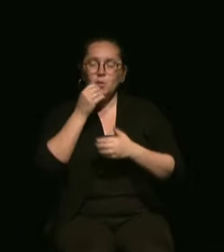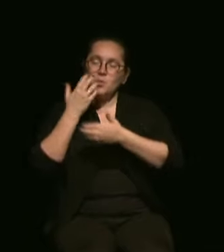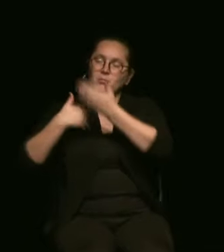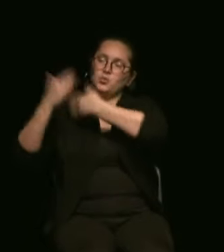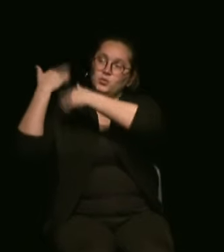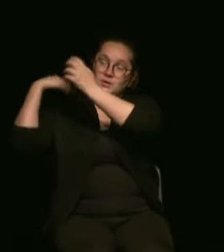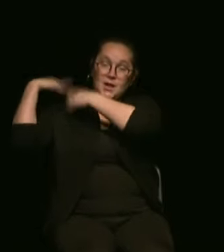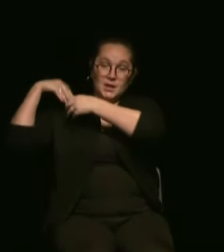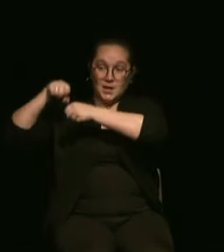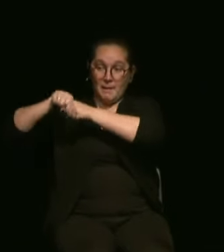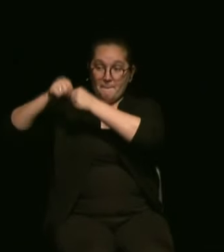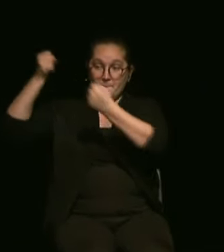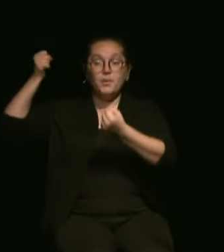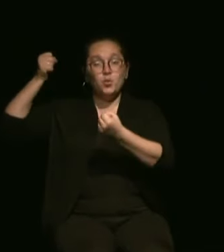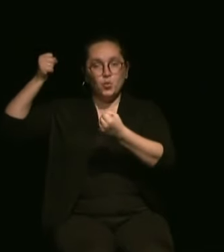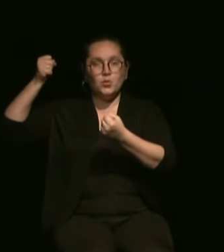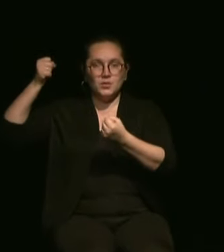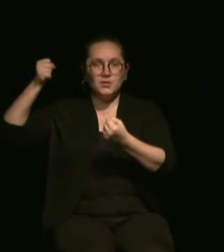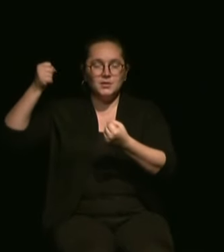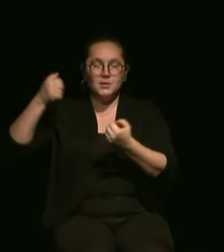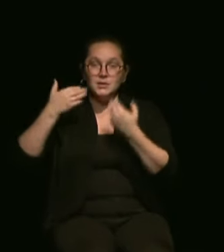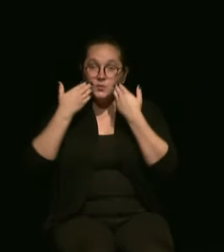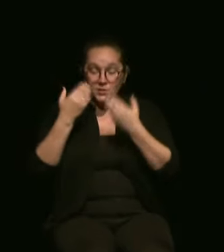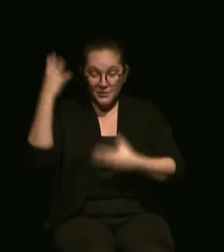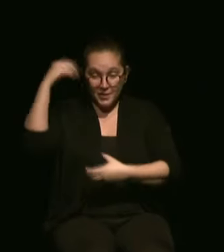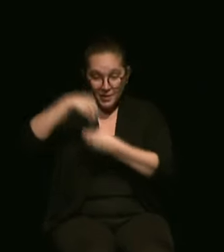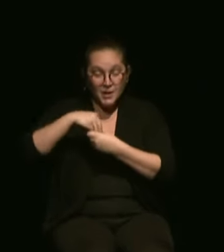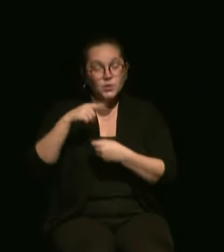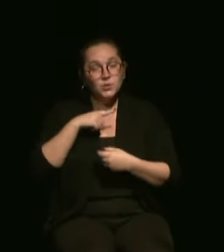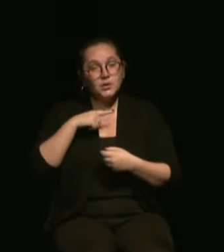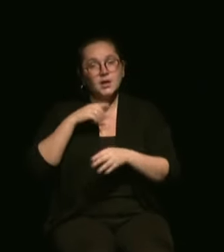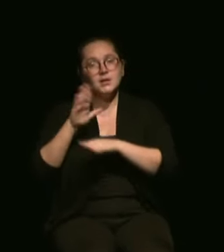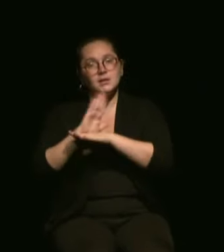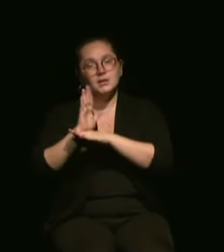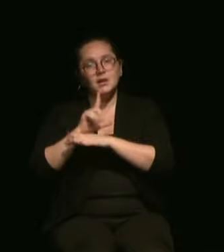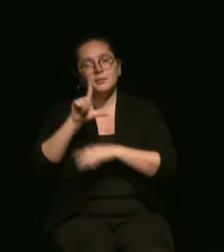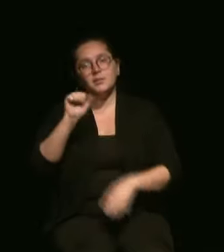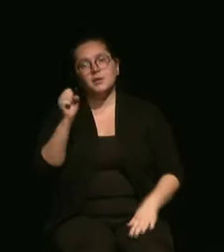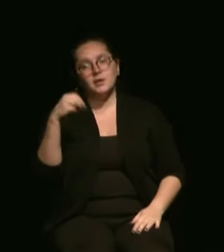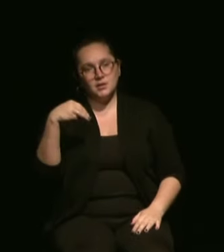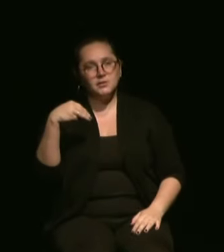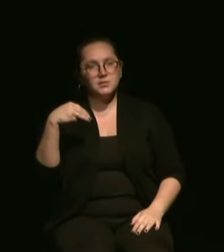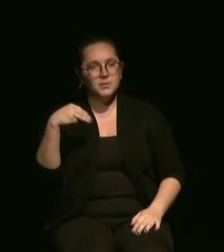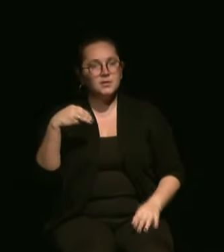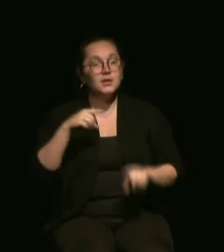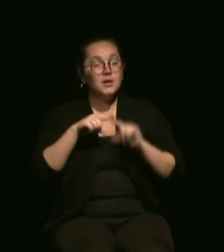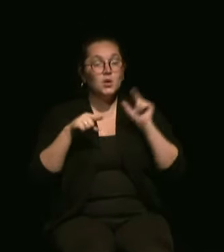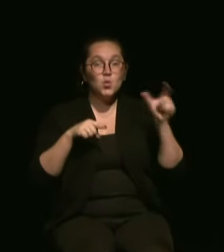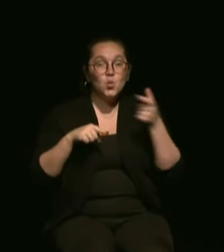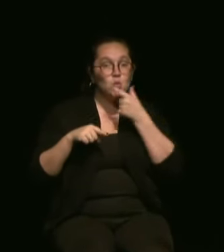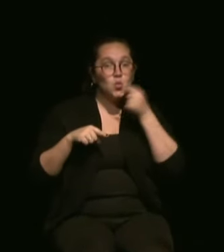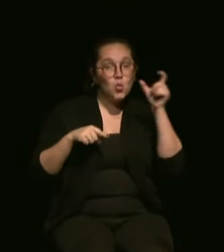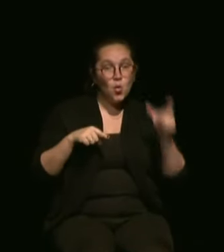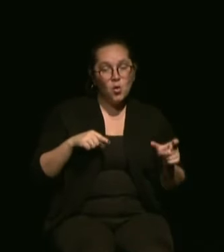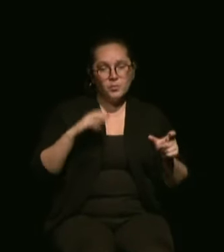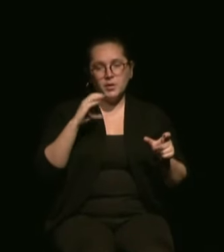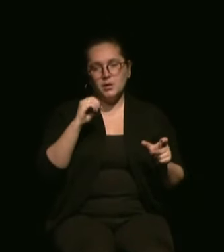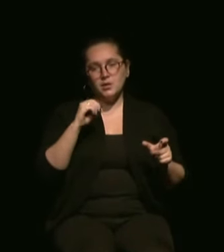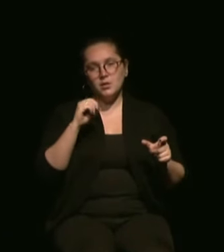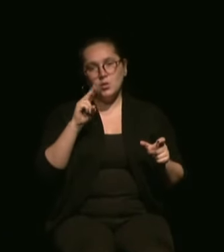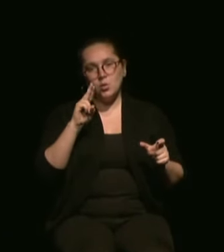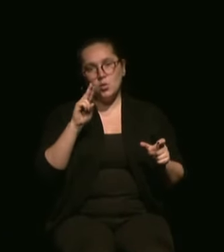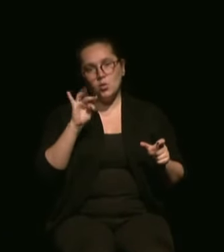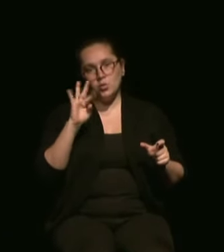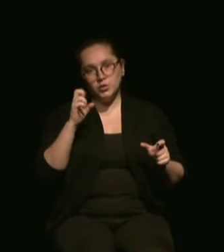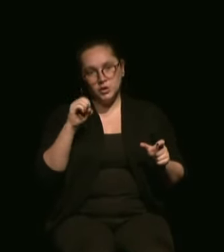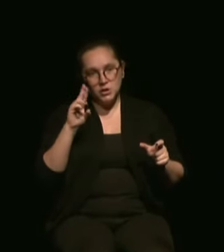que está muito presente no cinema do Lanzmann, e o Coutinho aprende com isso, é uma